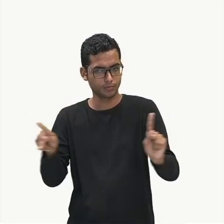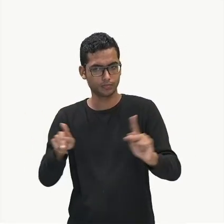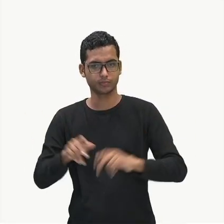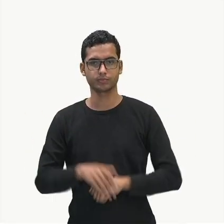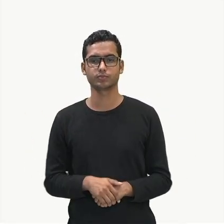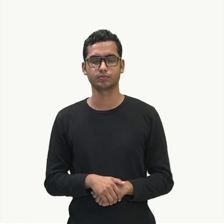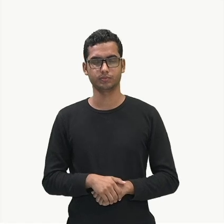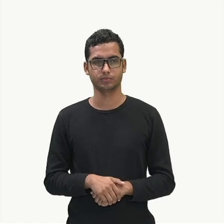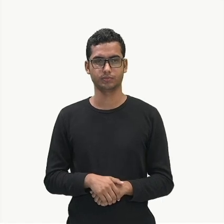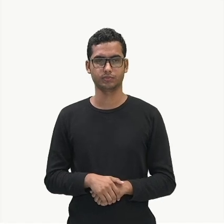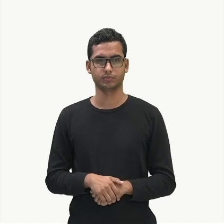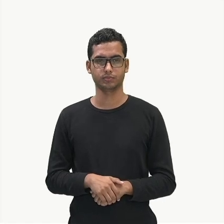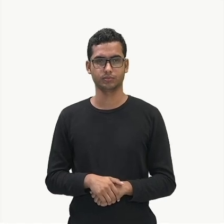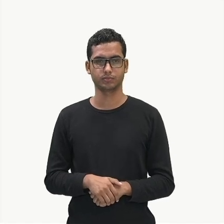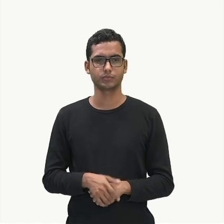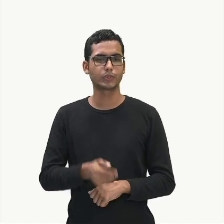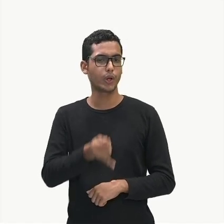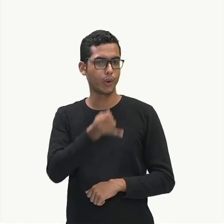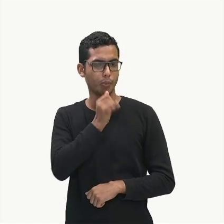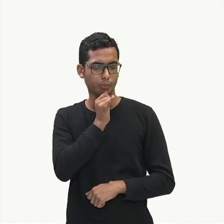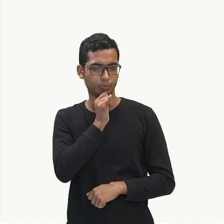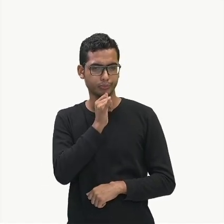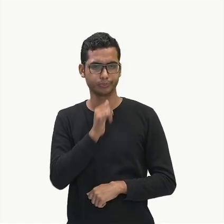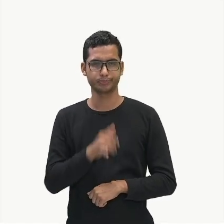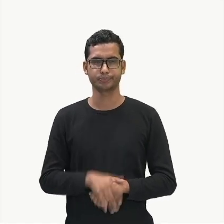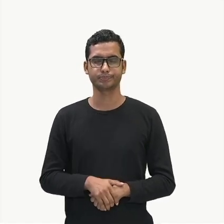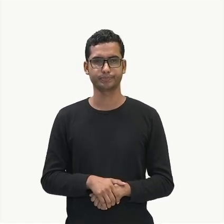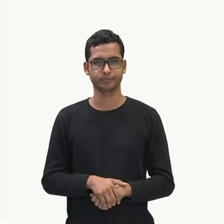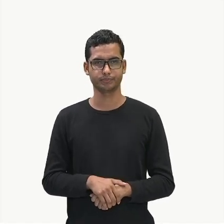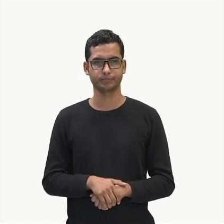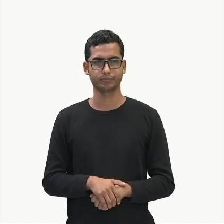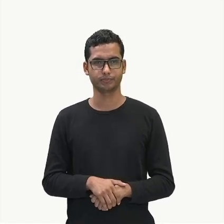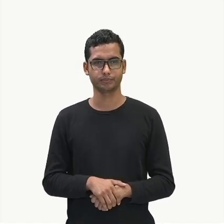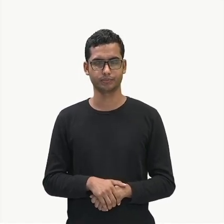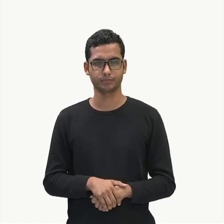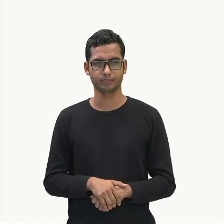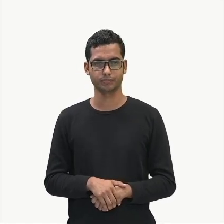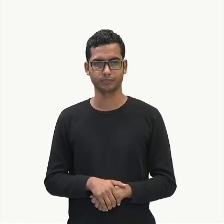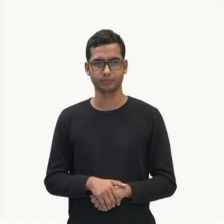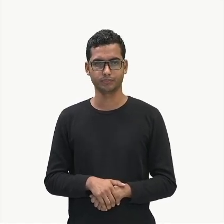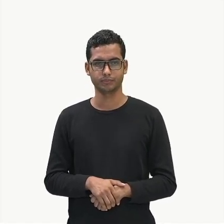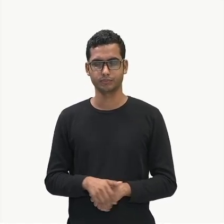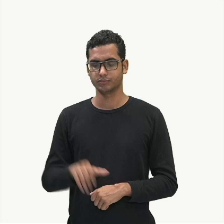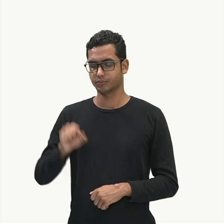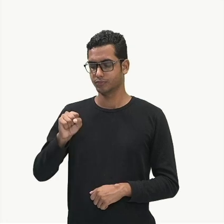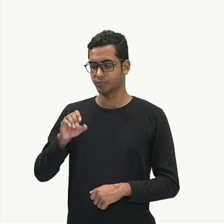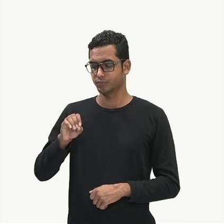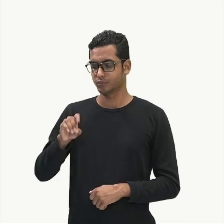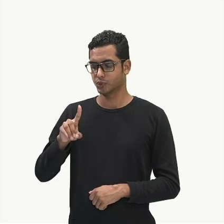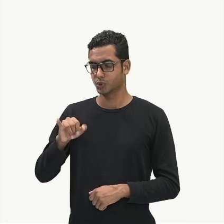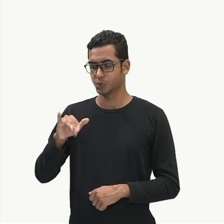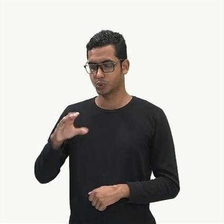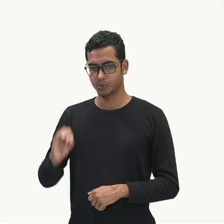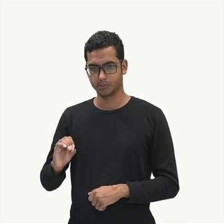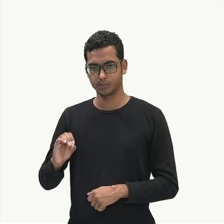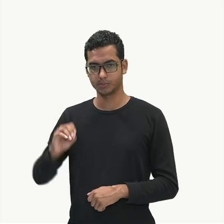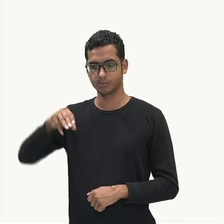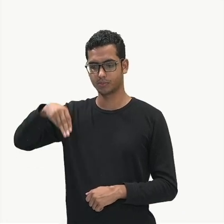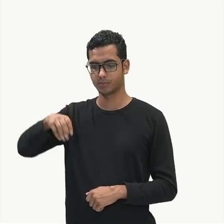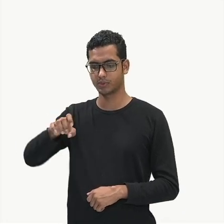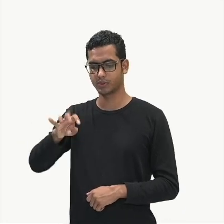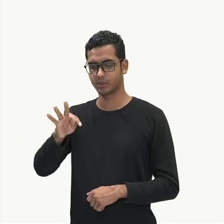produtos. Exemplo, eu tenho um sódio metálico. O